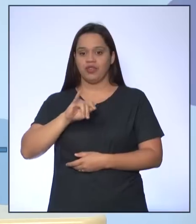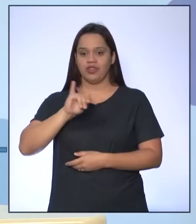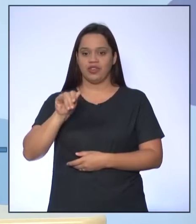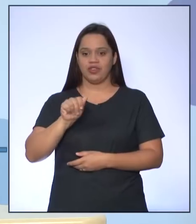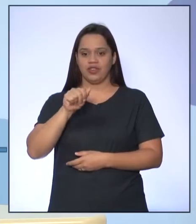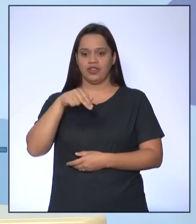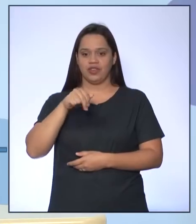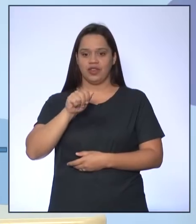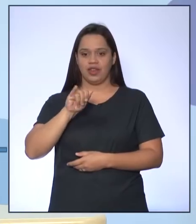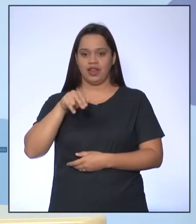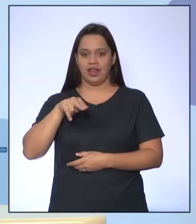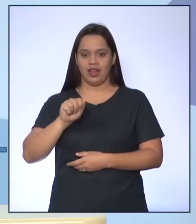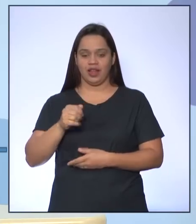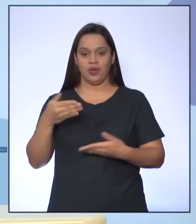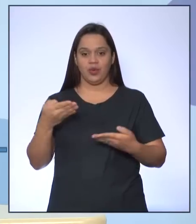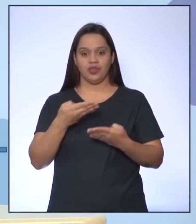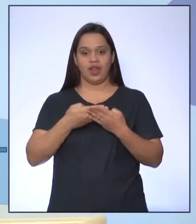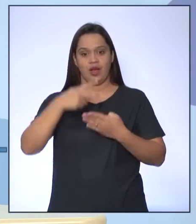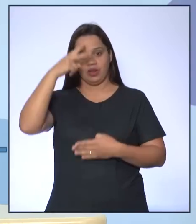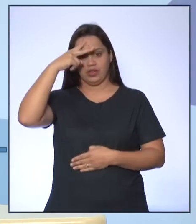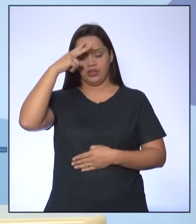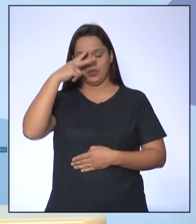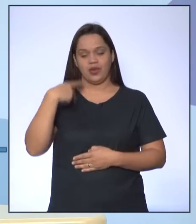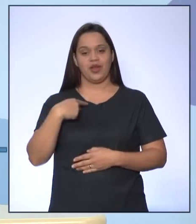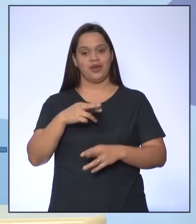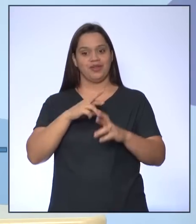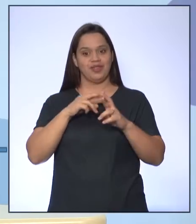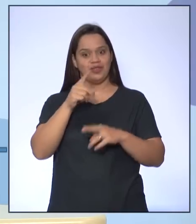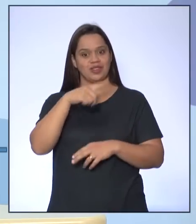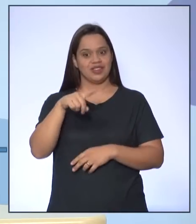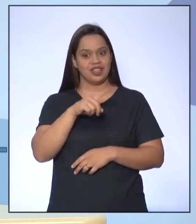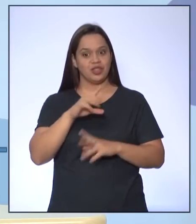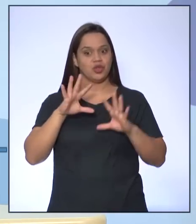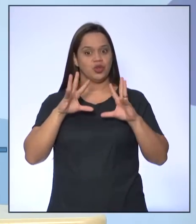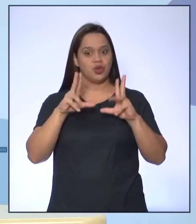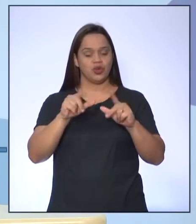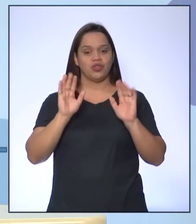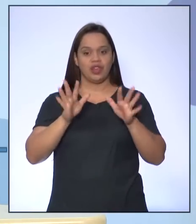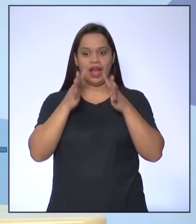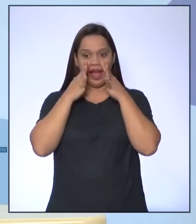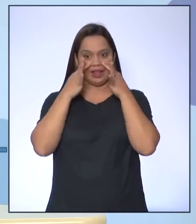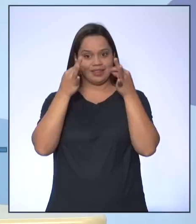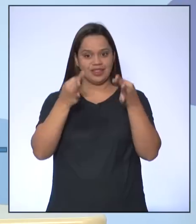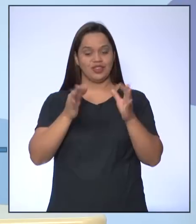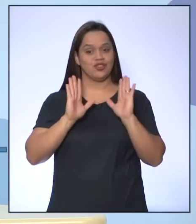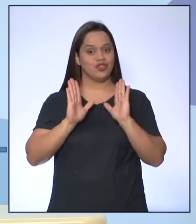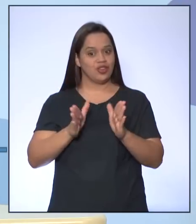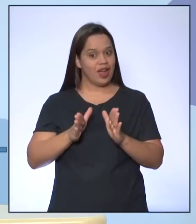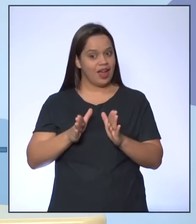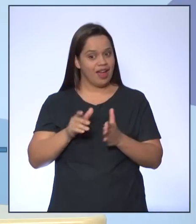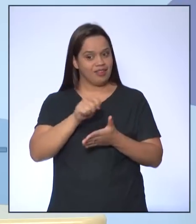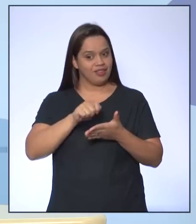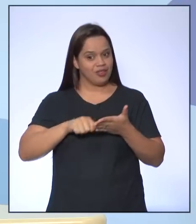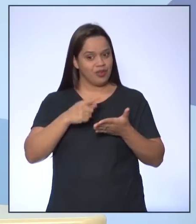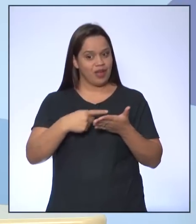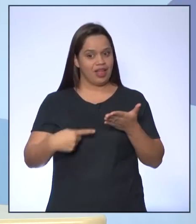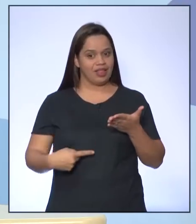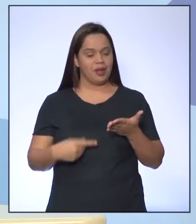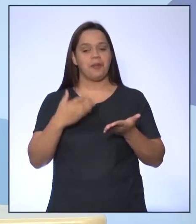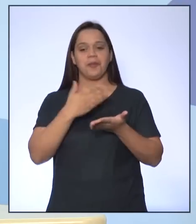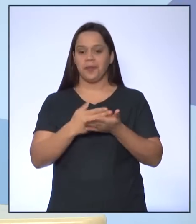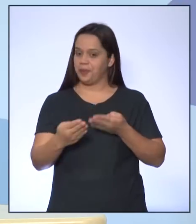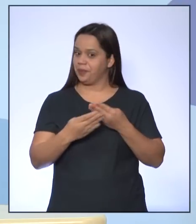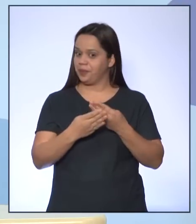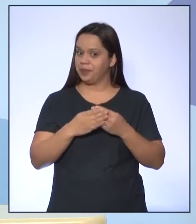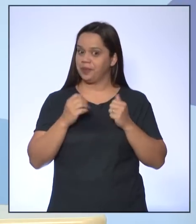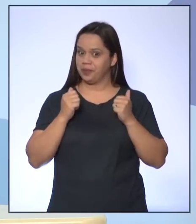Jardim. Essa é uma aula de história. Espero que vocês estejam todos atentos, que estejam com os cadernos e as anotações aí para a gente começar a aula,